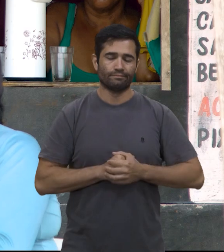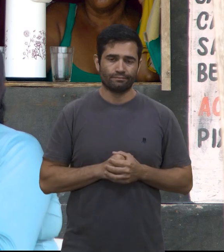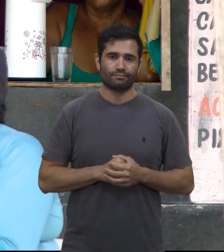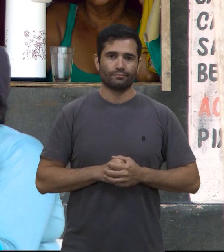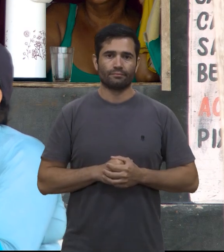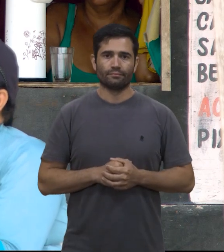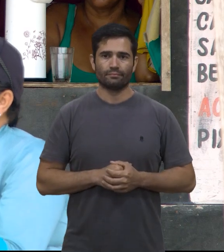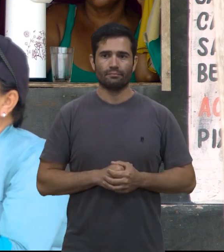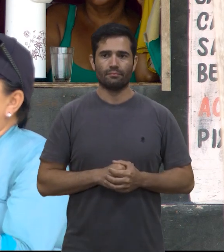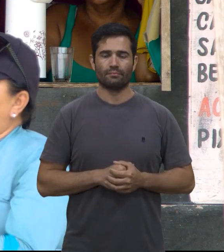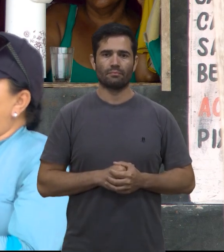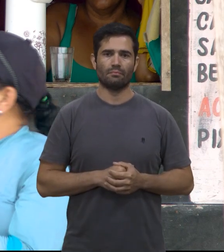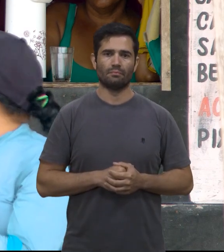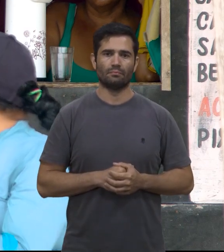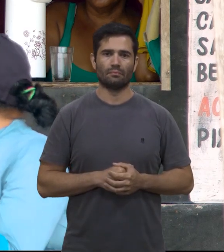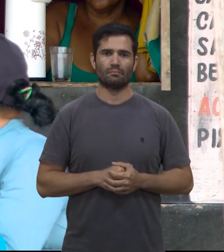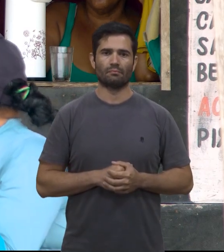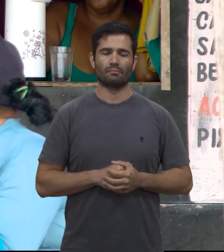nós.